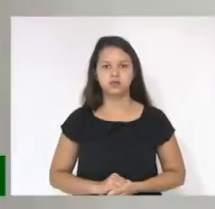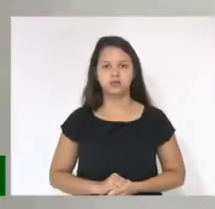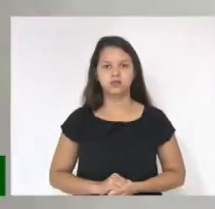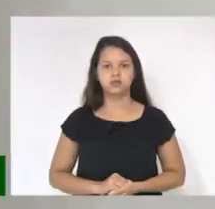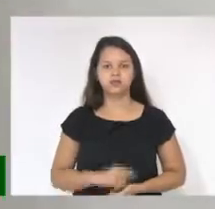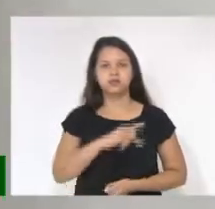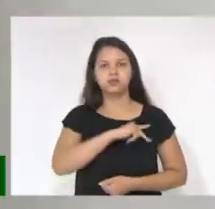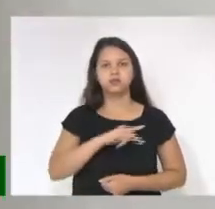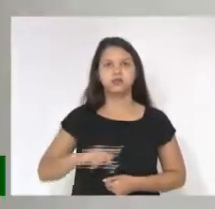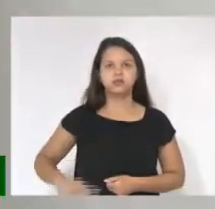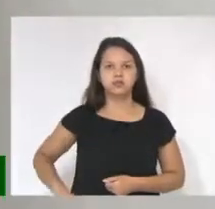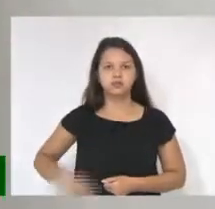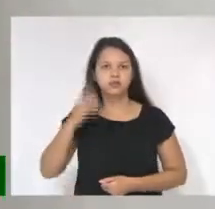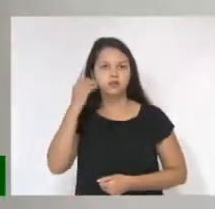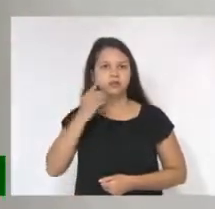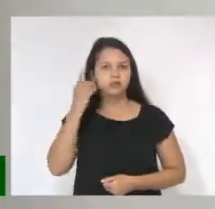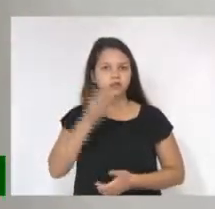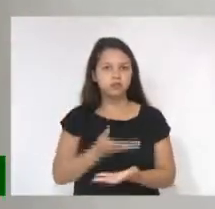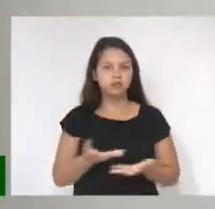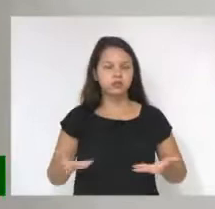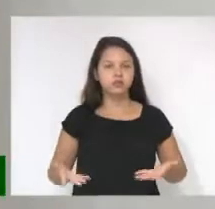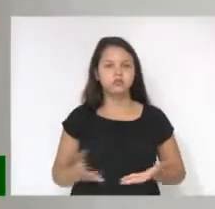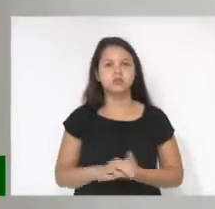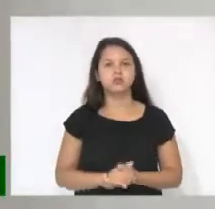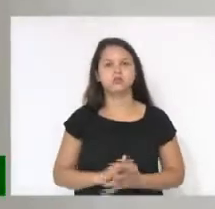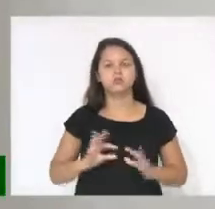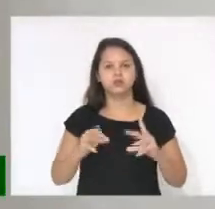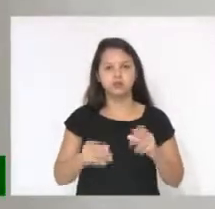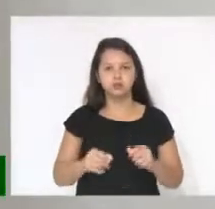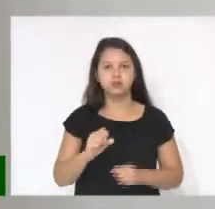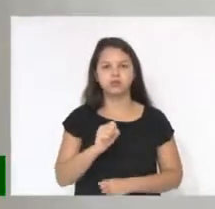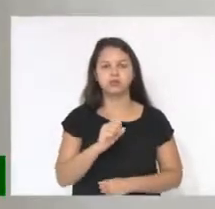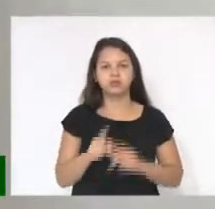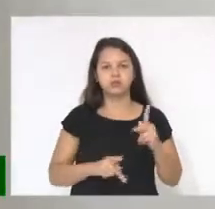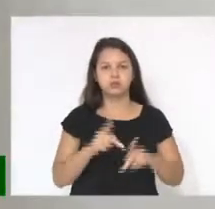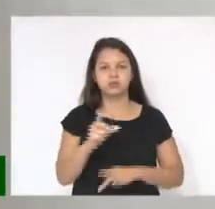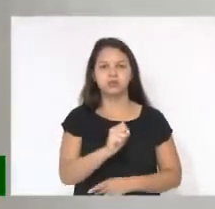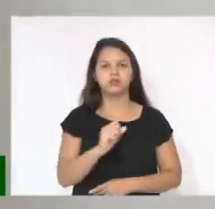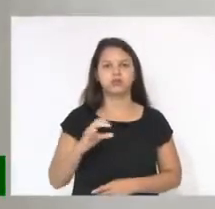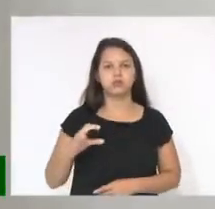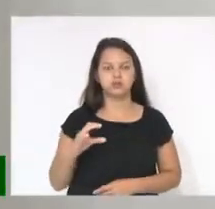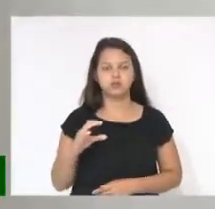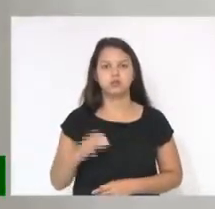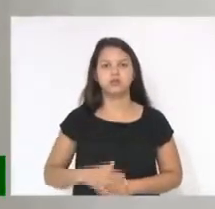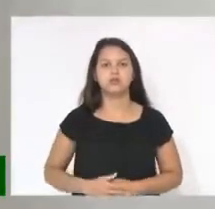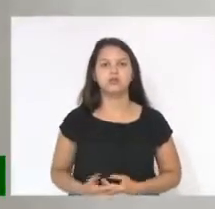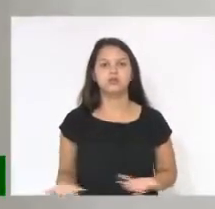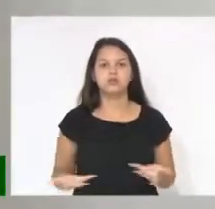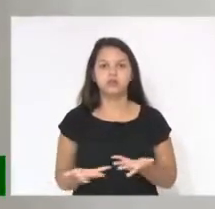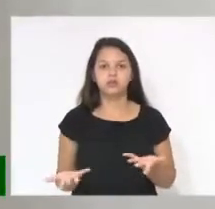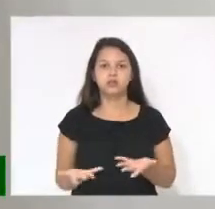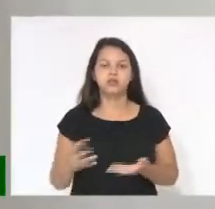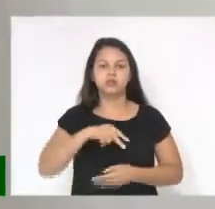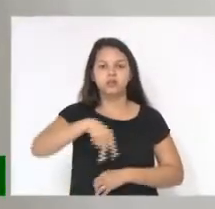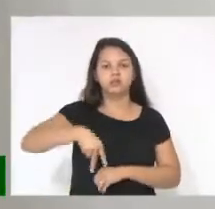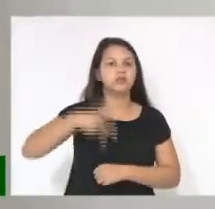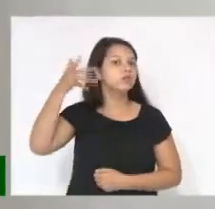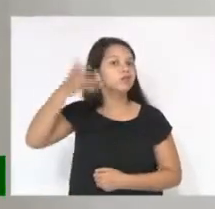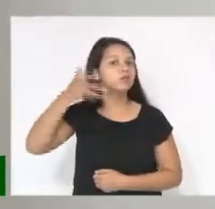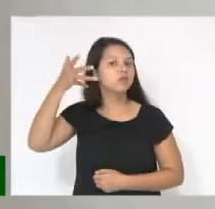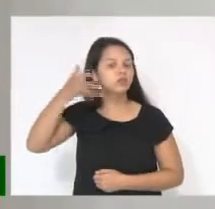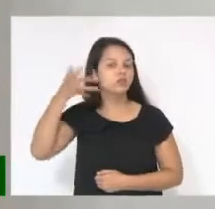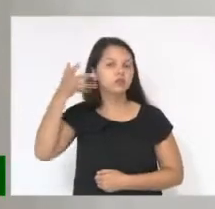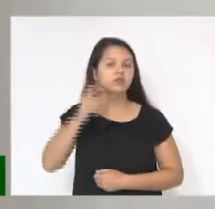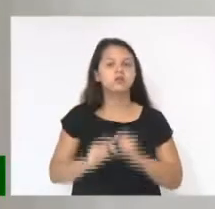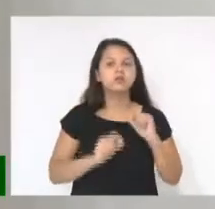Senhor presidente, senhores deputados, a todos os catarinenses, o que me traz aqui no dia de